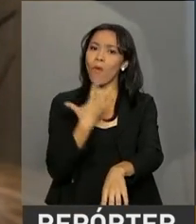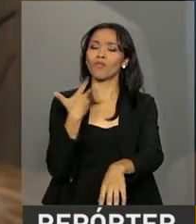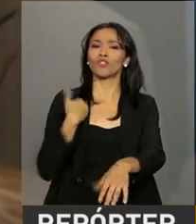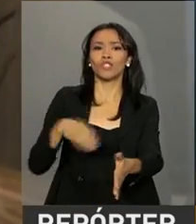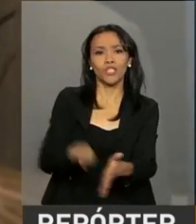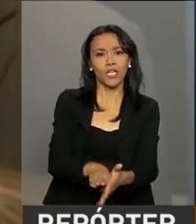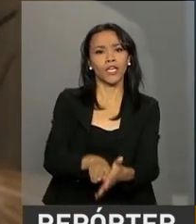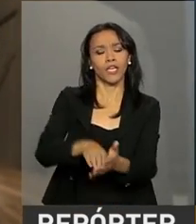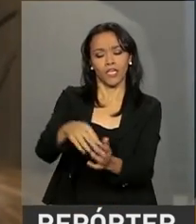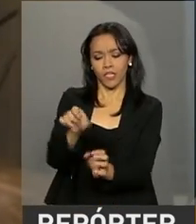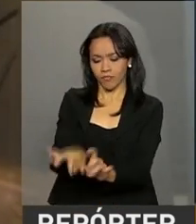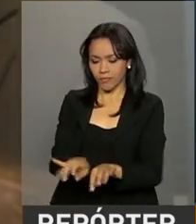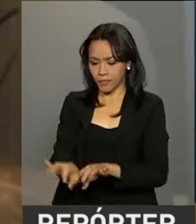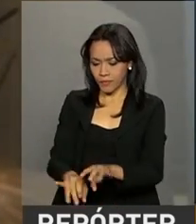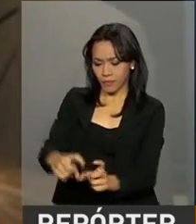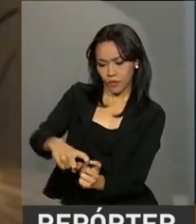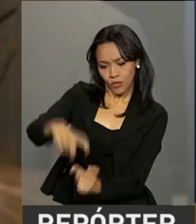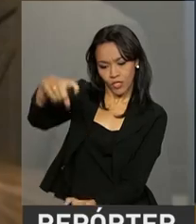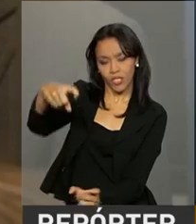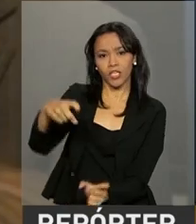seu check-in, façam